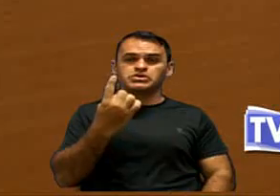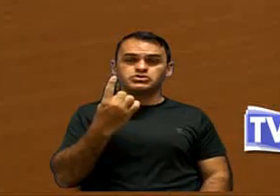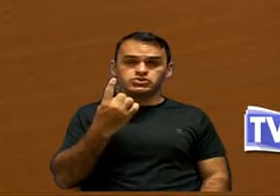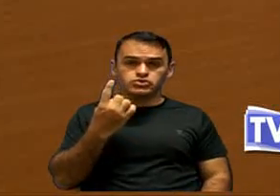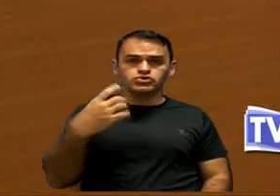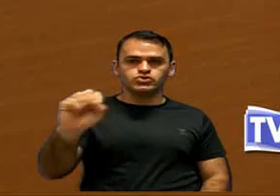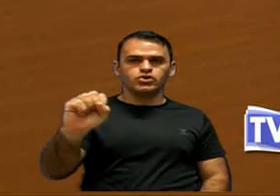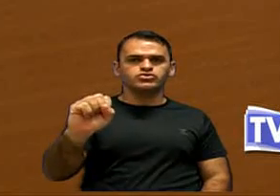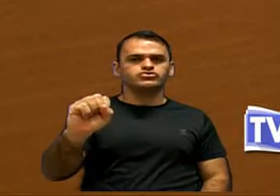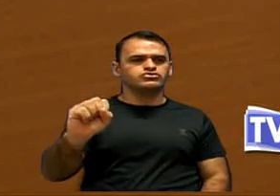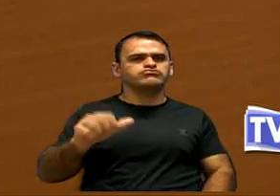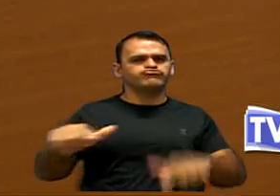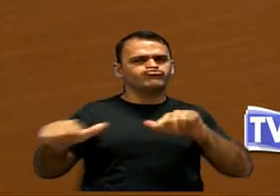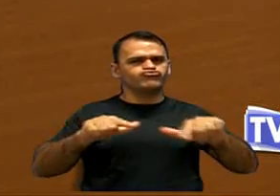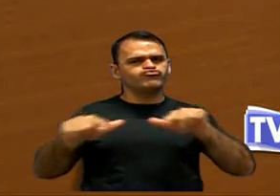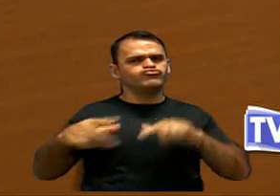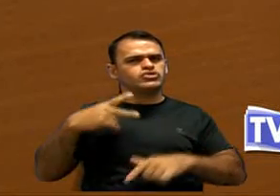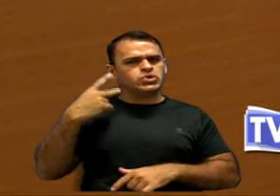que cá estou,